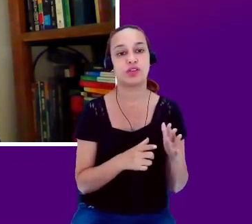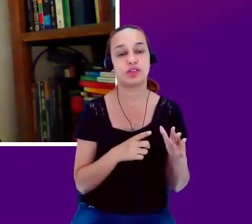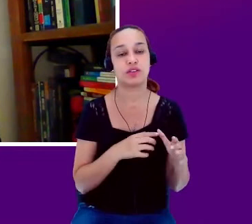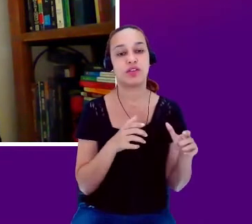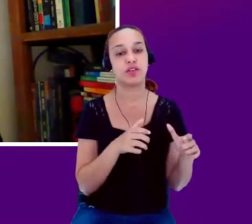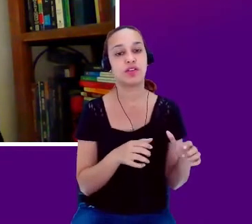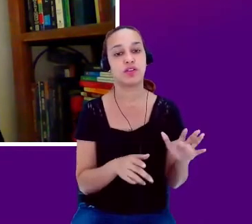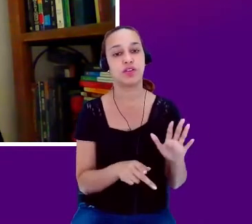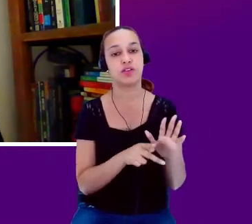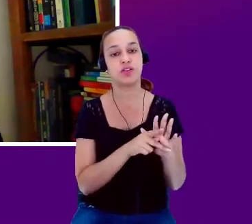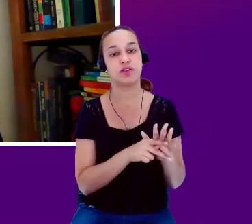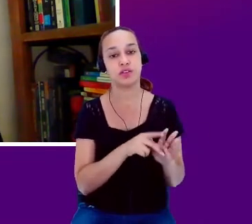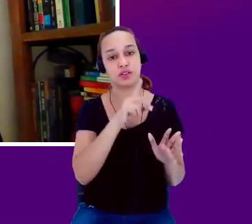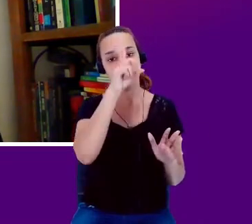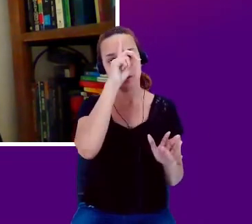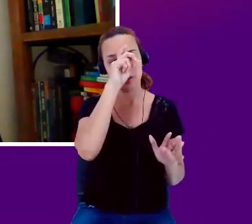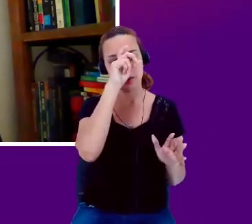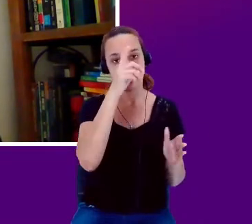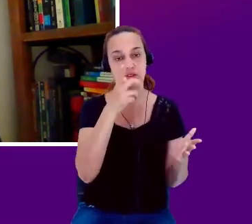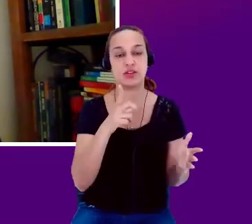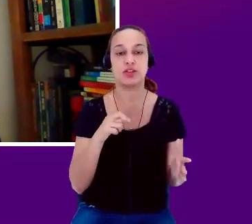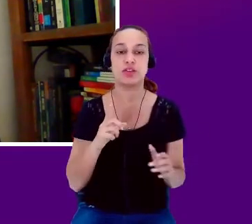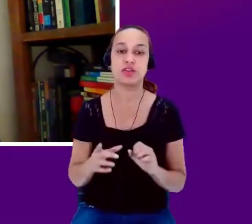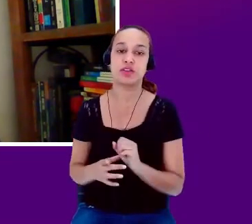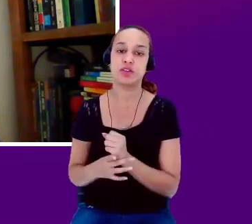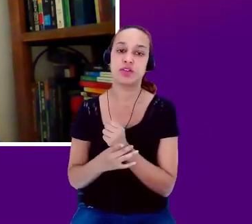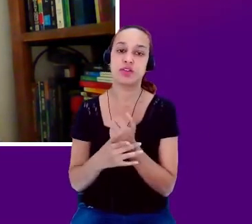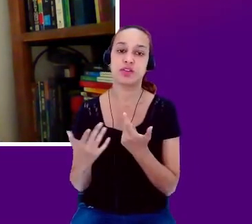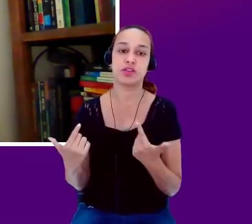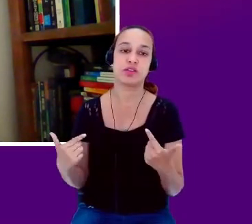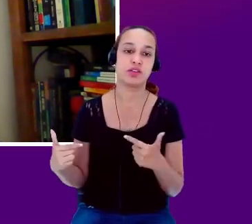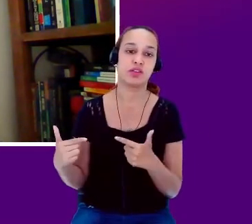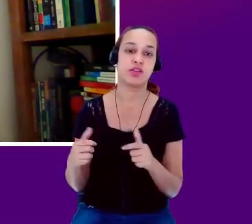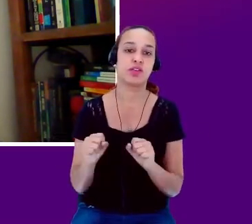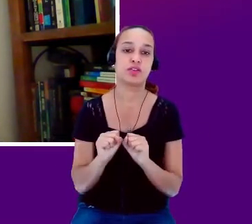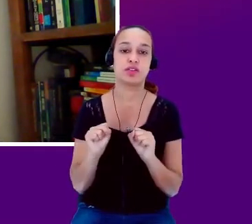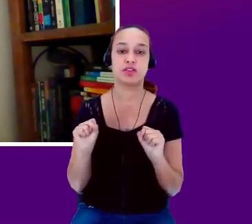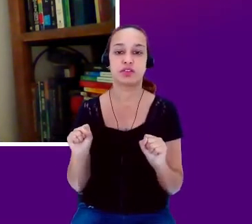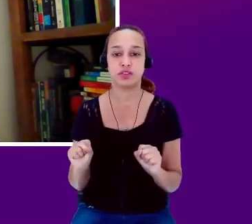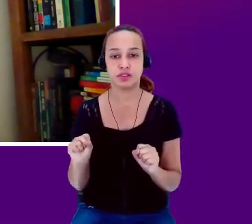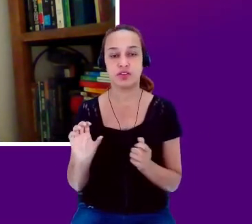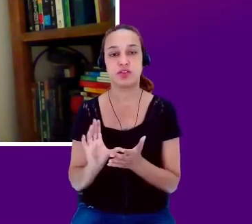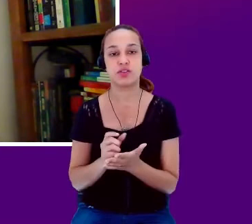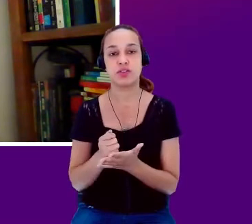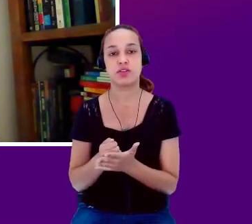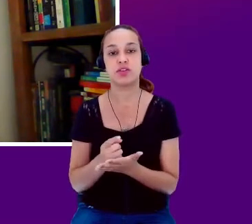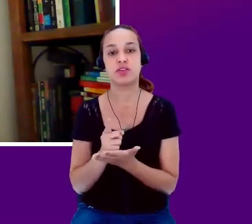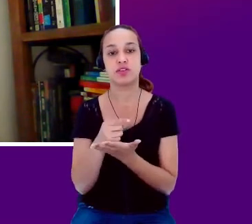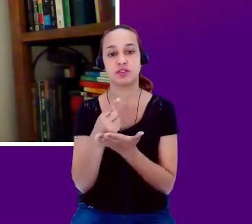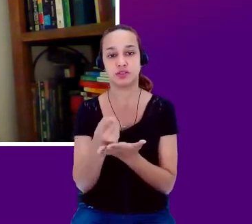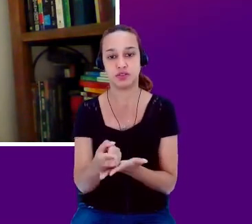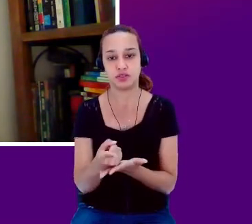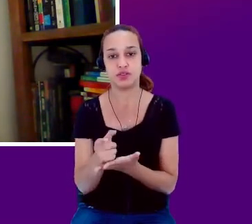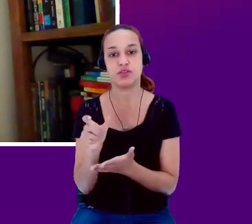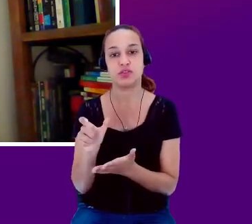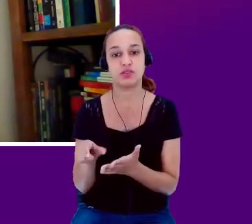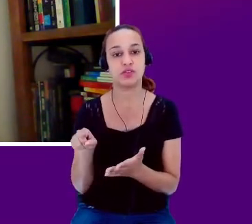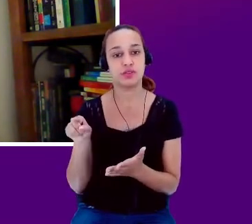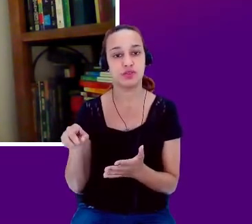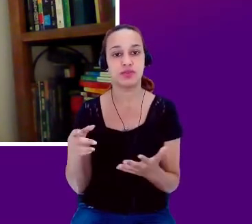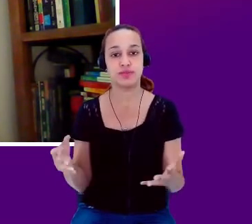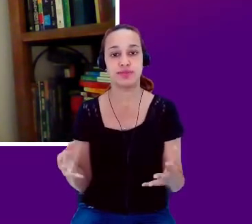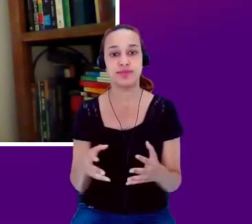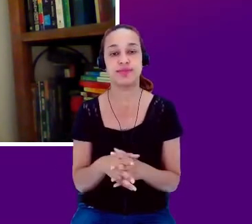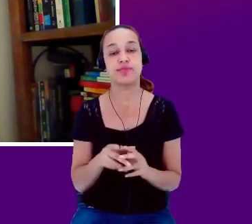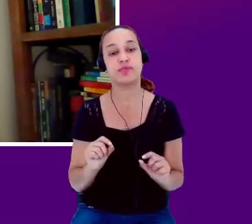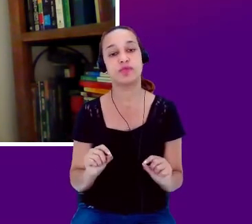hospital, que está prestando serviço diretamente, como você tem seguradoras que trabalham com sistema de reembolso para poder atender aquele beneficiário, né? E